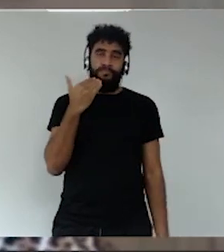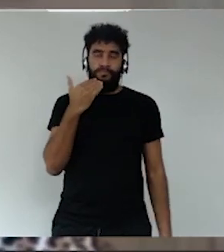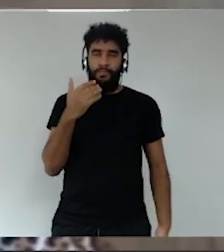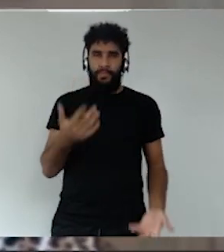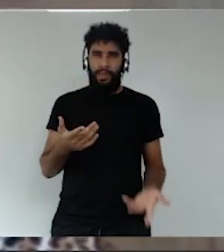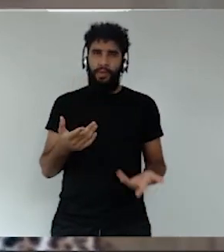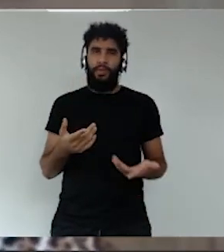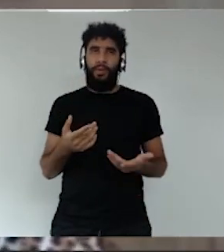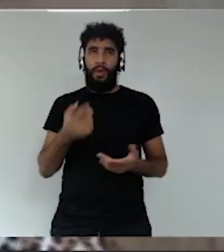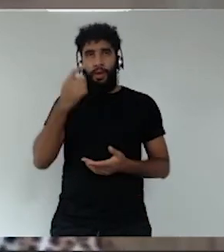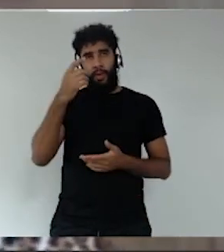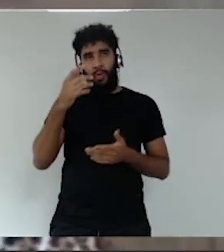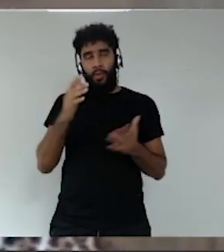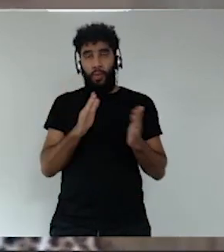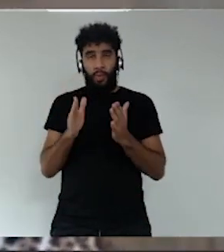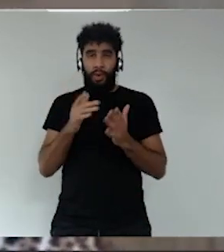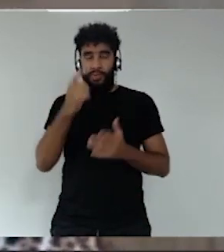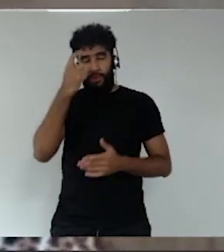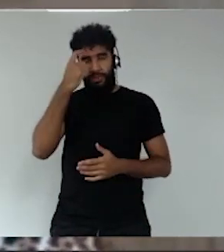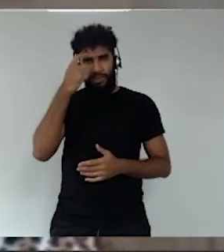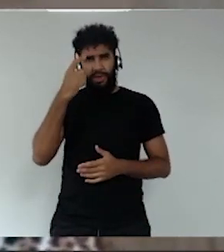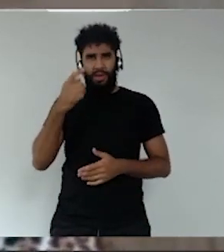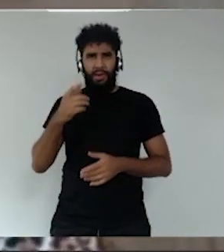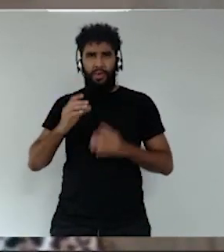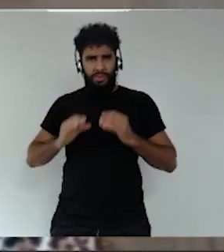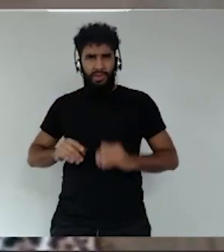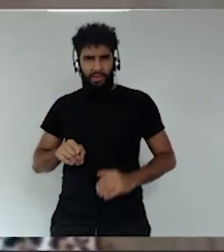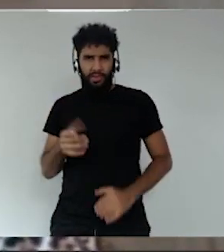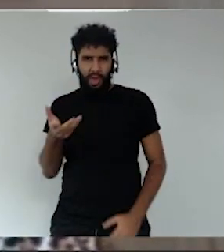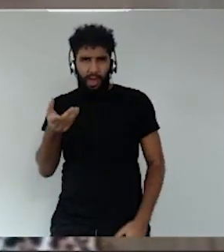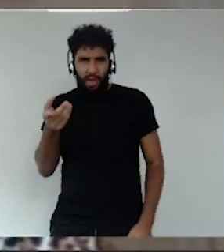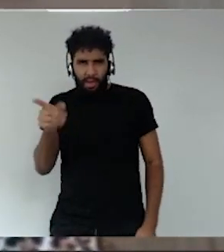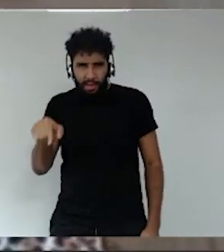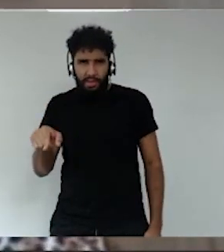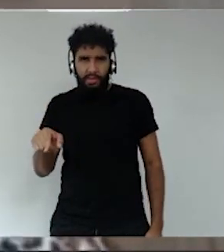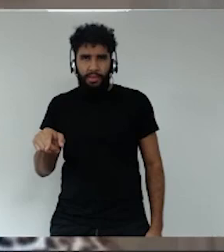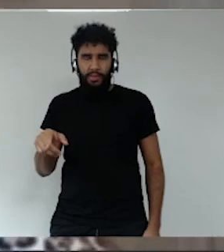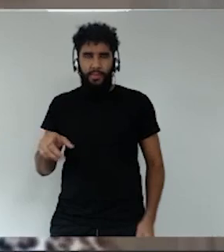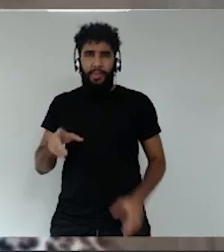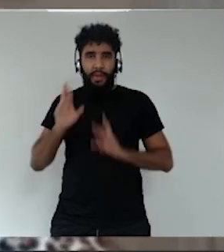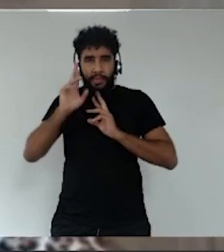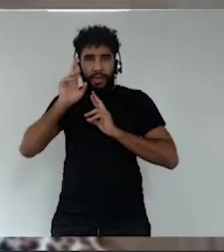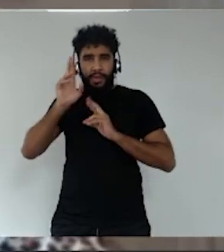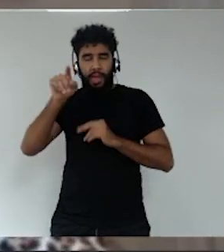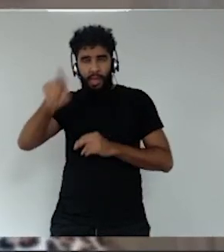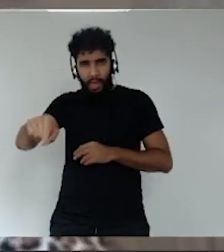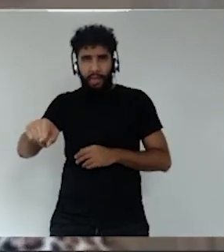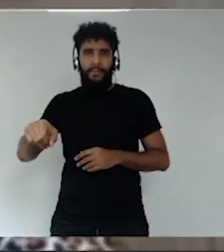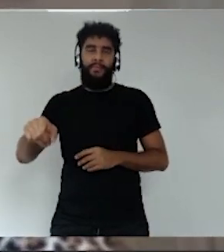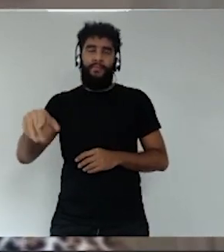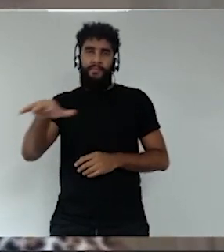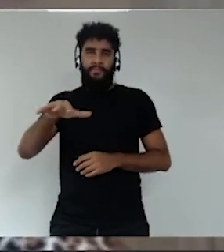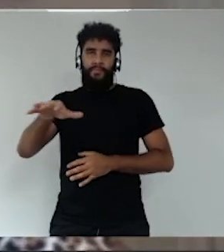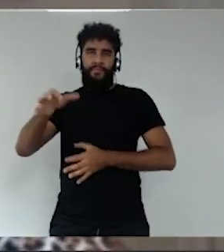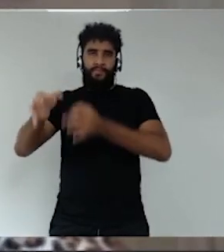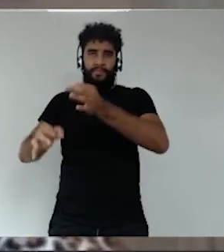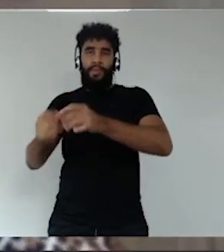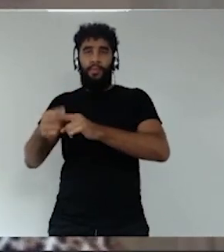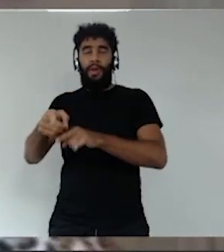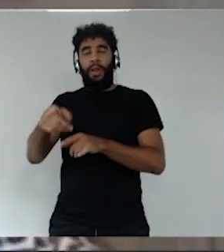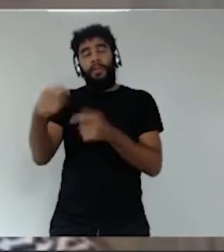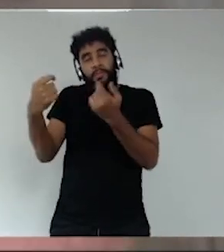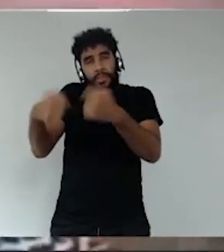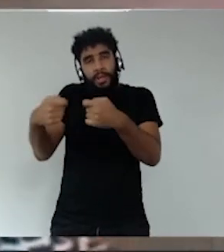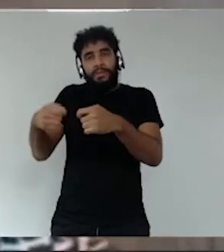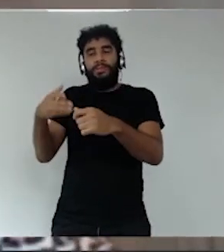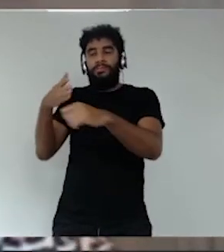da gente refletir se é isso que o cidadão quer e espera do Poder Judiciário. Porque, ao mesmo tempo que ele precisa entrar,